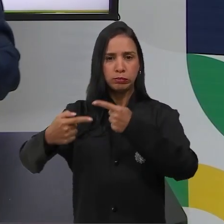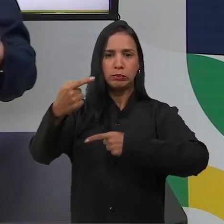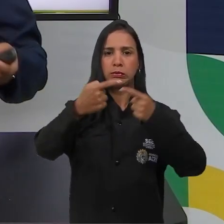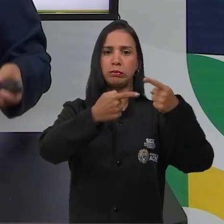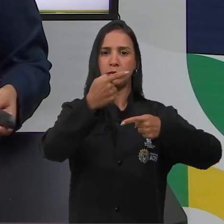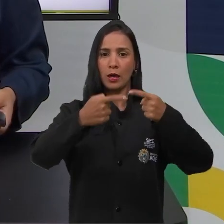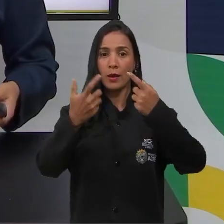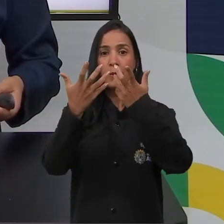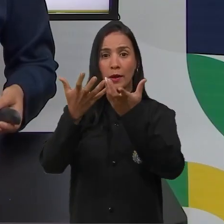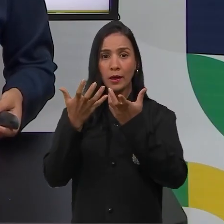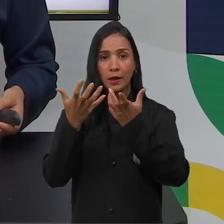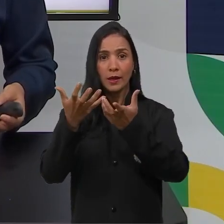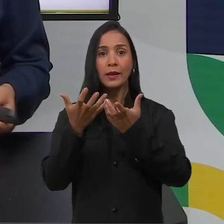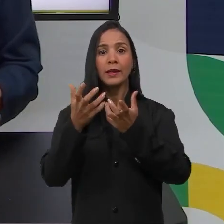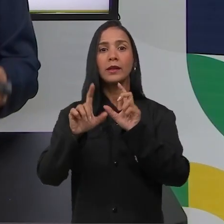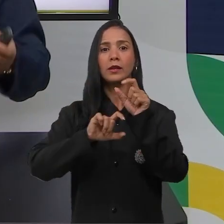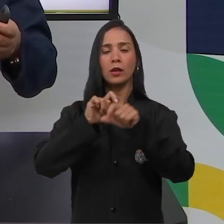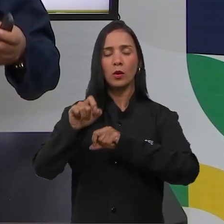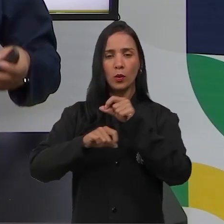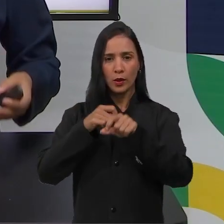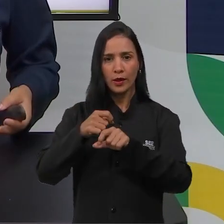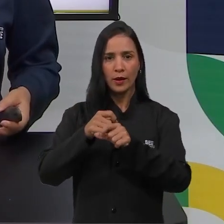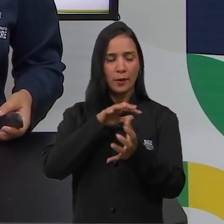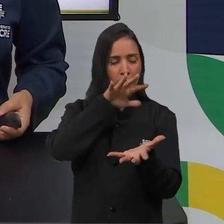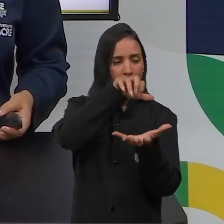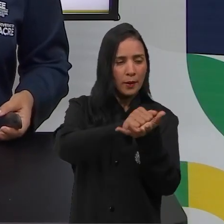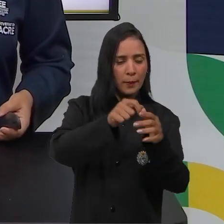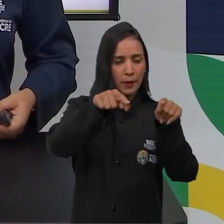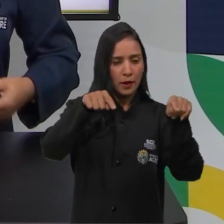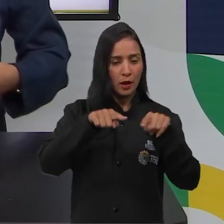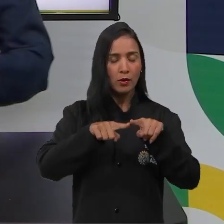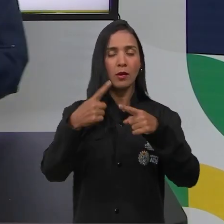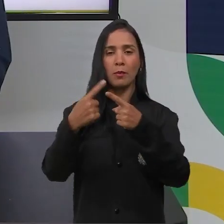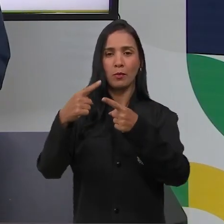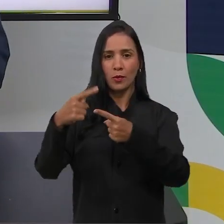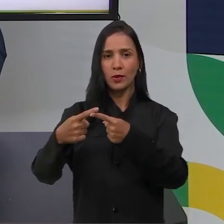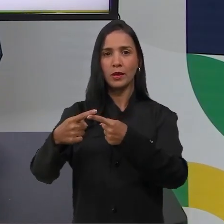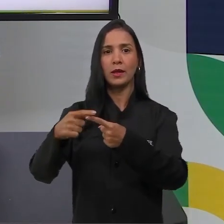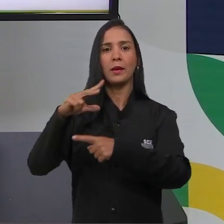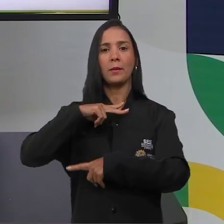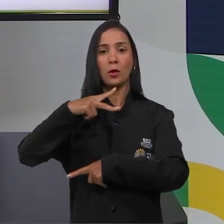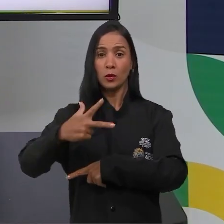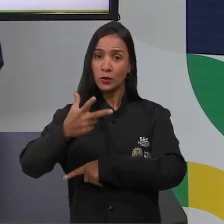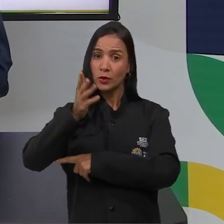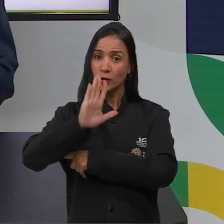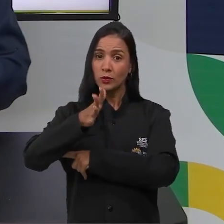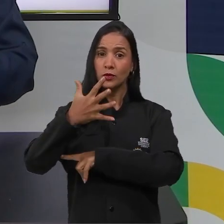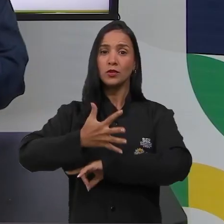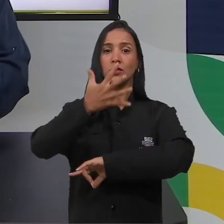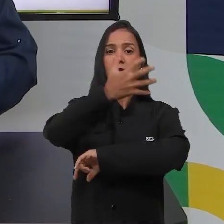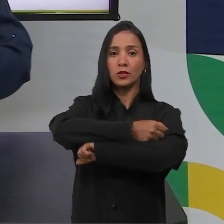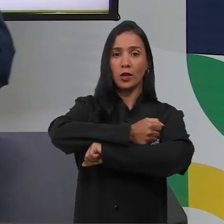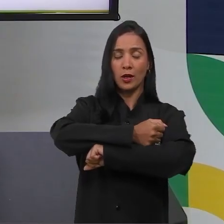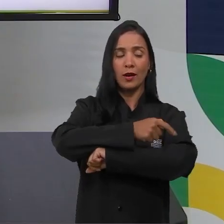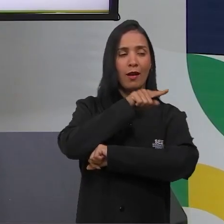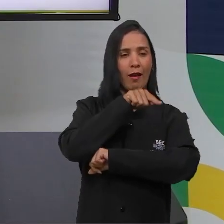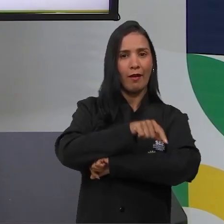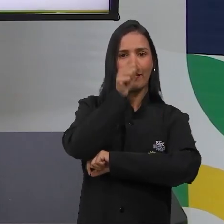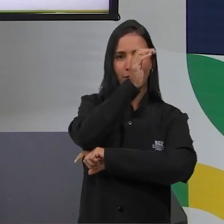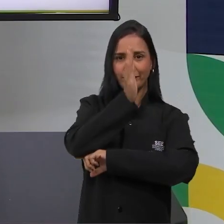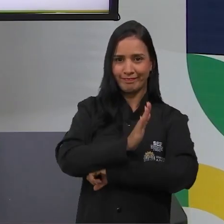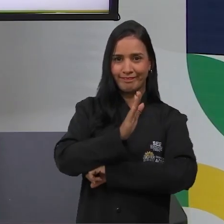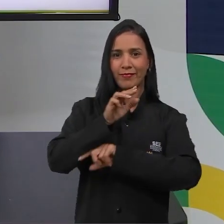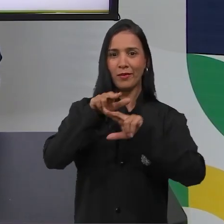que colonizou o nosso país, que colonizou o Brasil. E dentro desse período, dentro desse